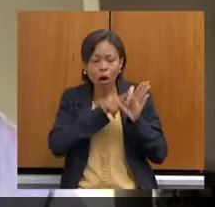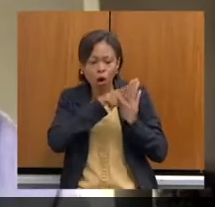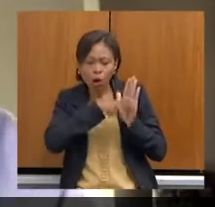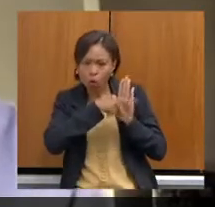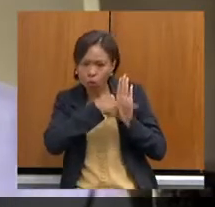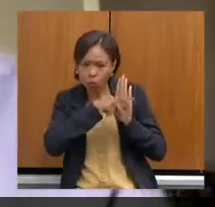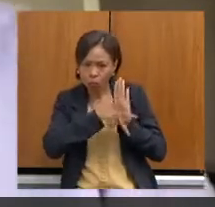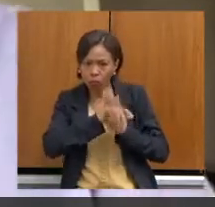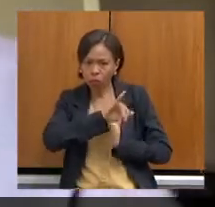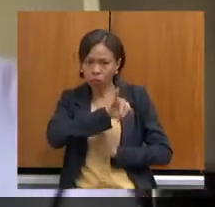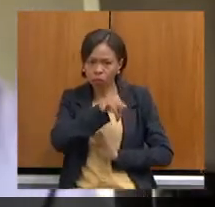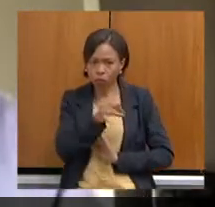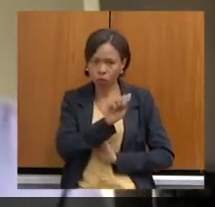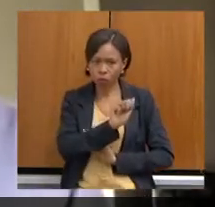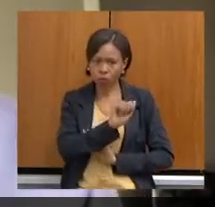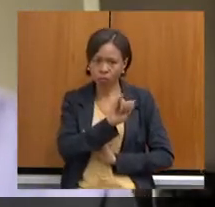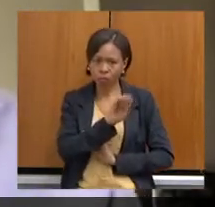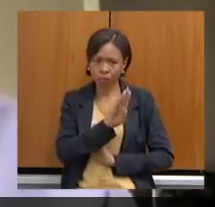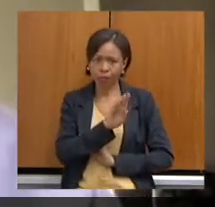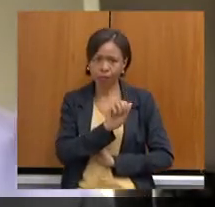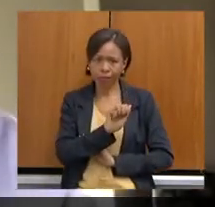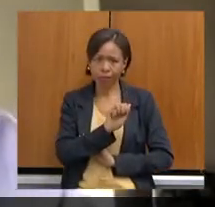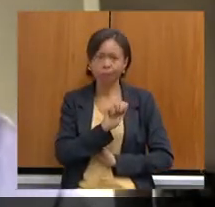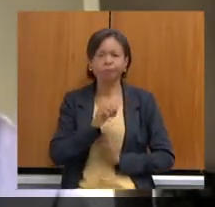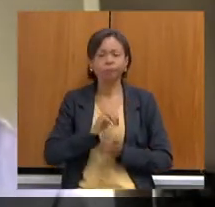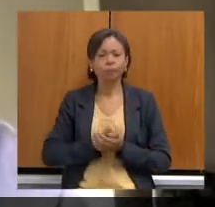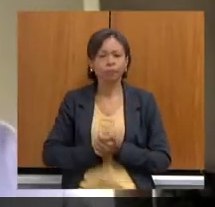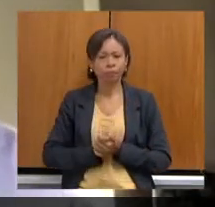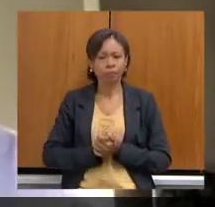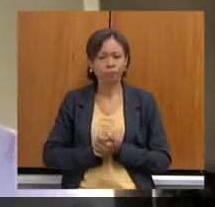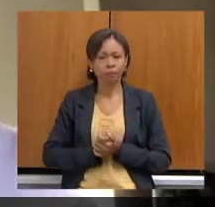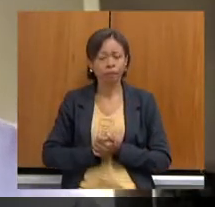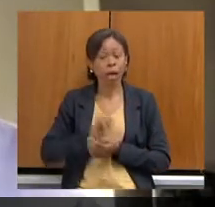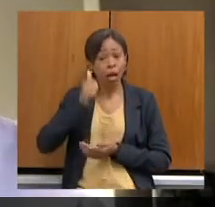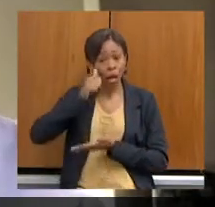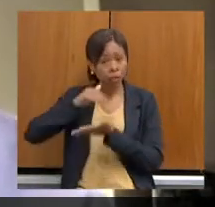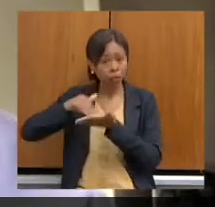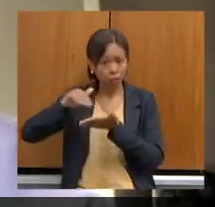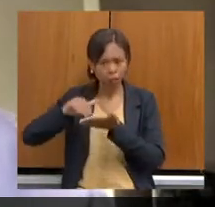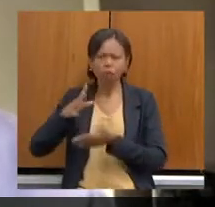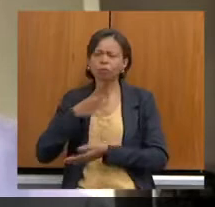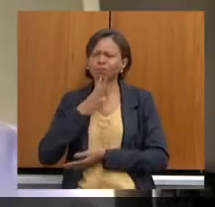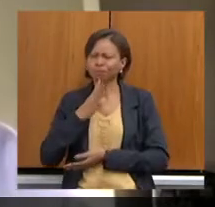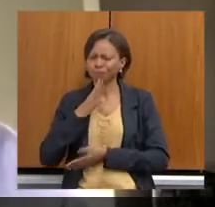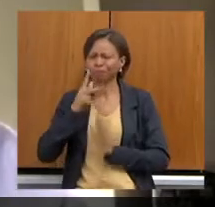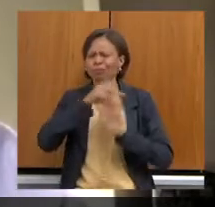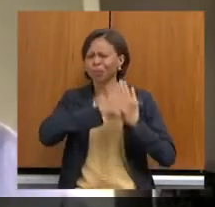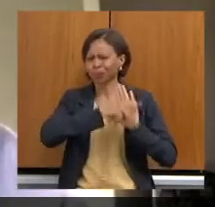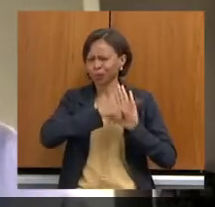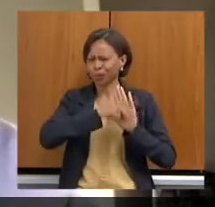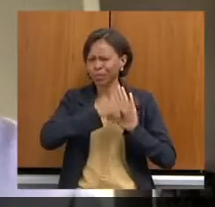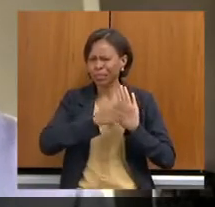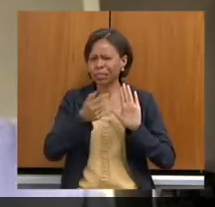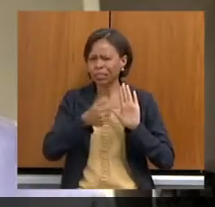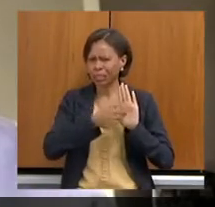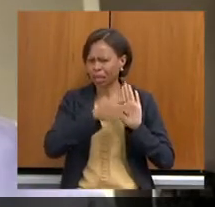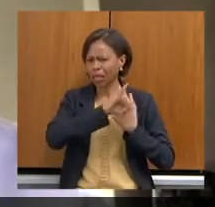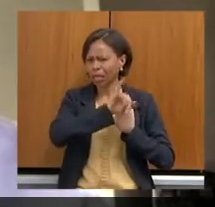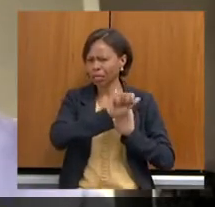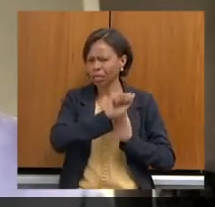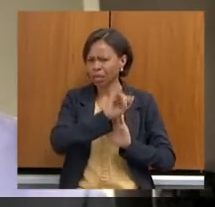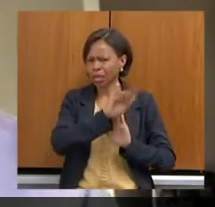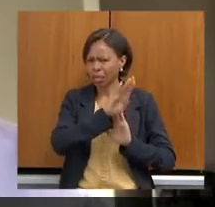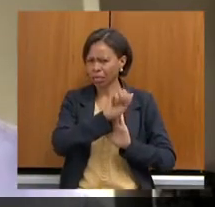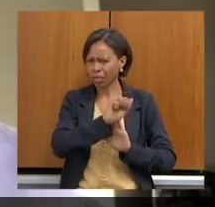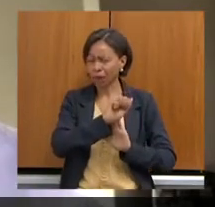acredito que a secretária Ana ela já tenha conhecido o processo caído é o maior projeto de irrigação do Brasil